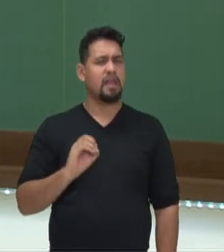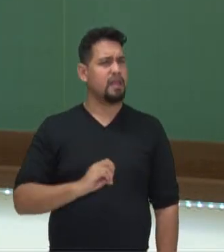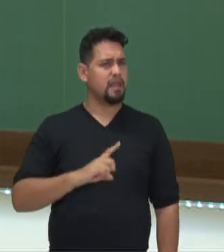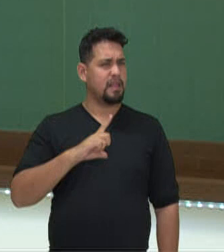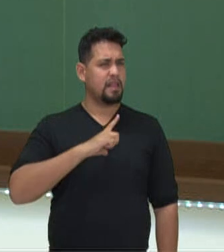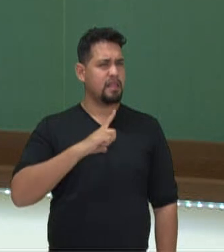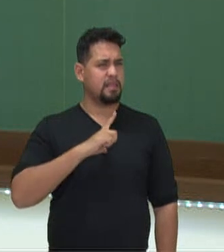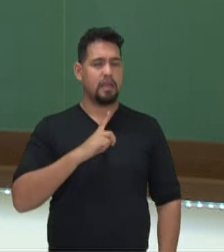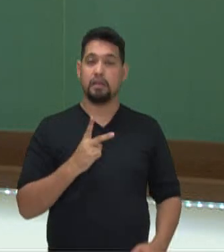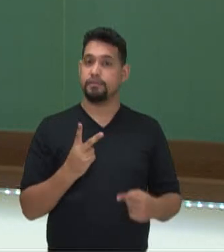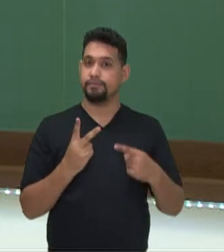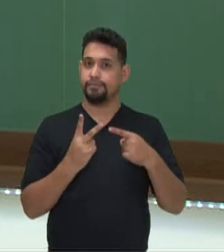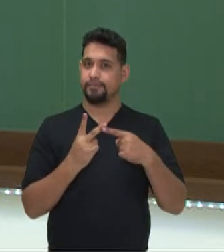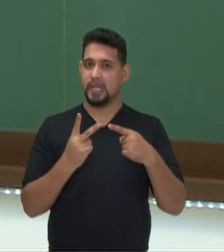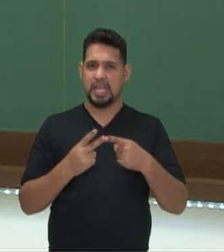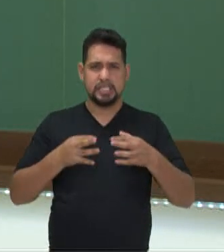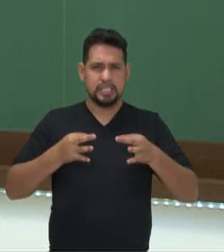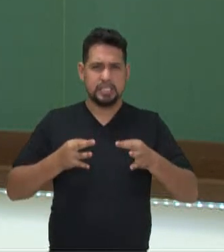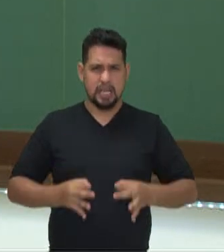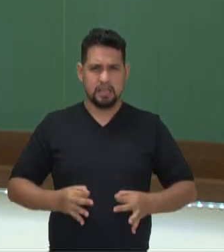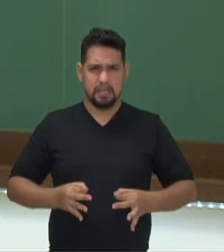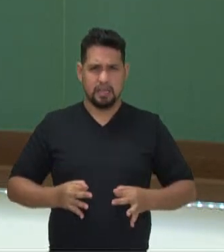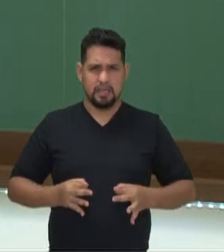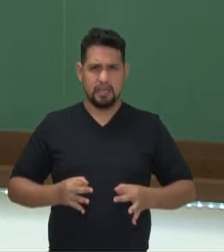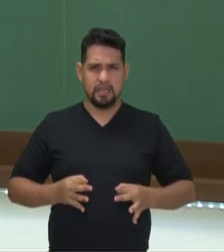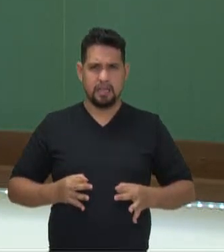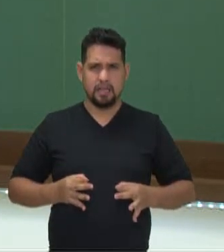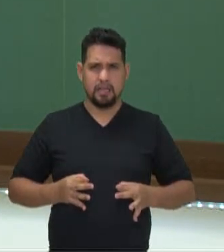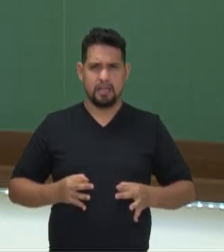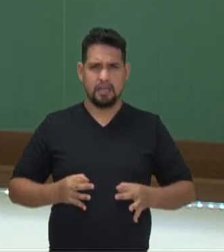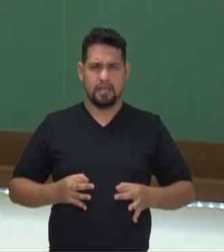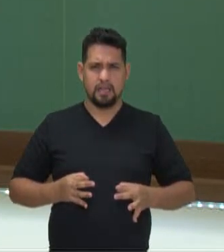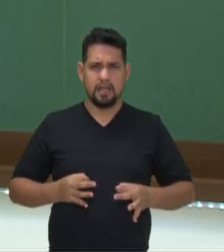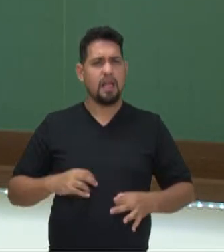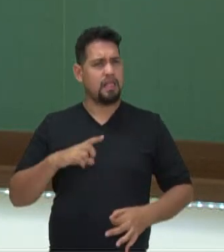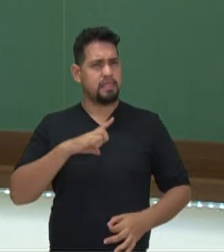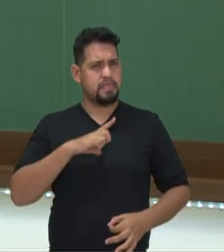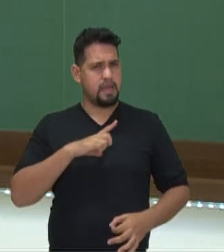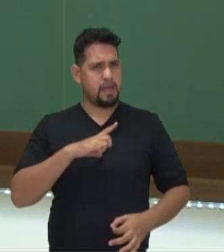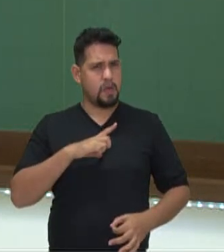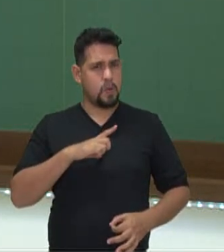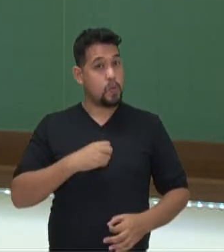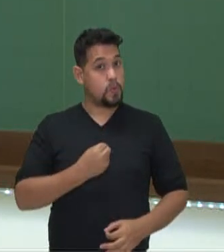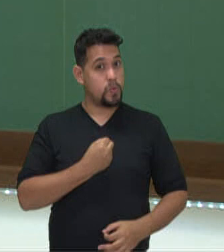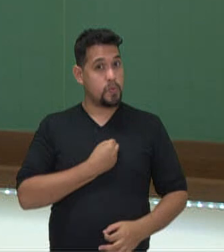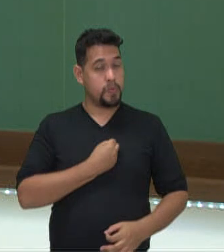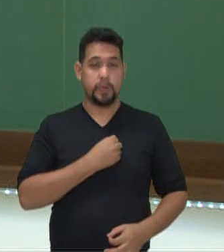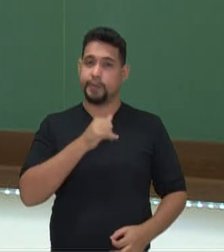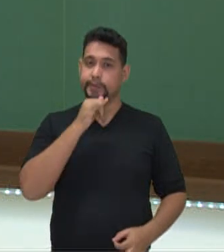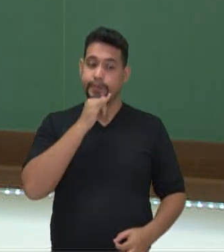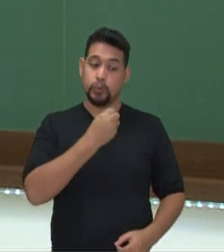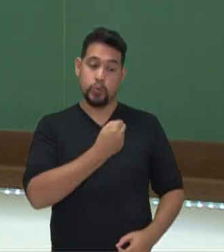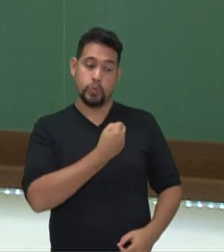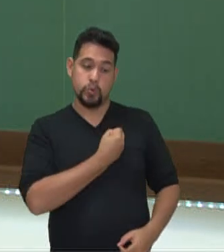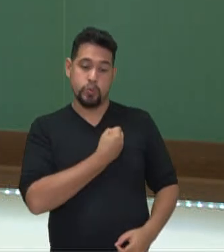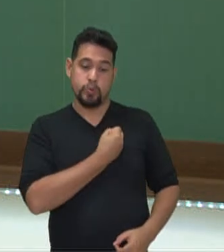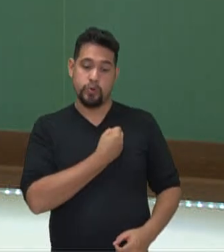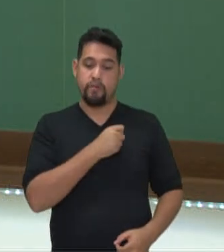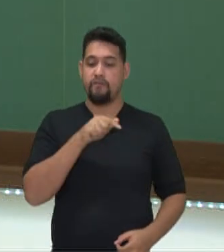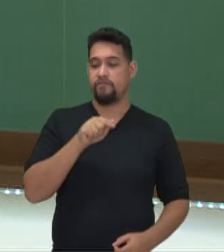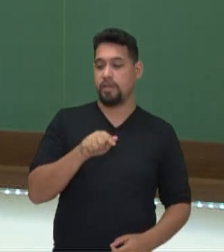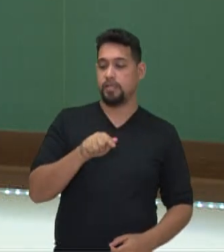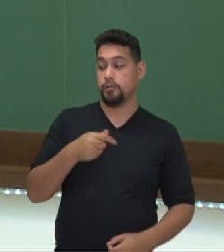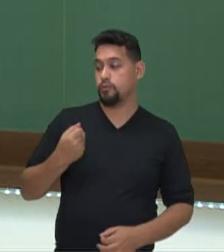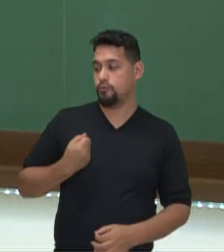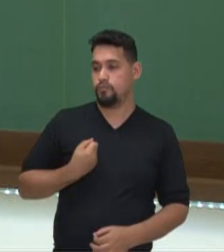uma raiz exata? Será que existe um número que multiplicado por ele mesmo nos